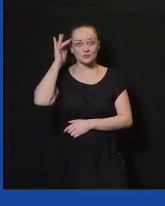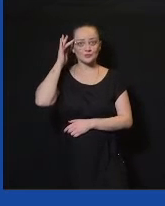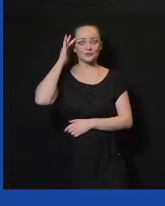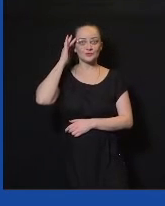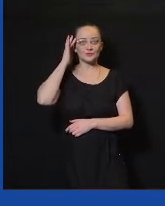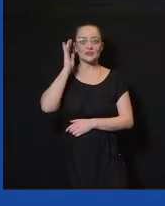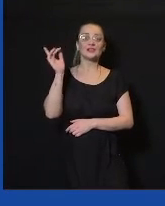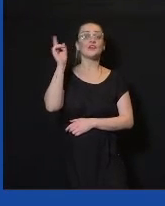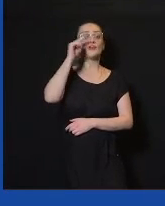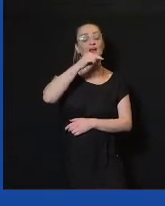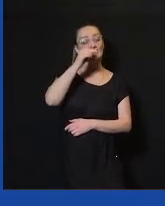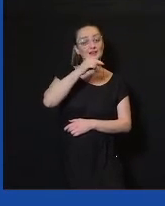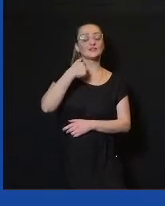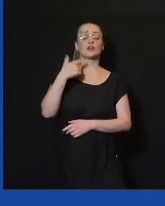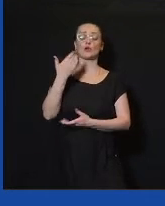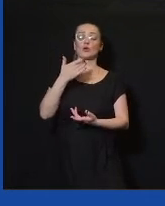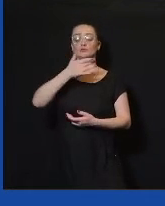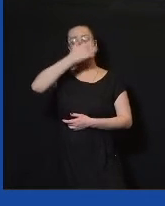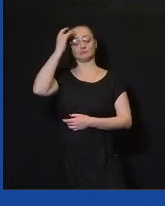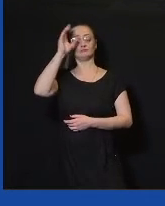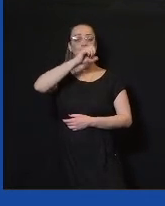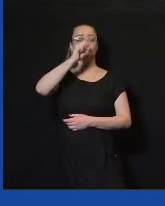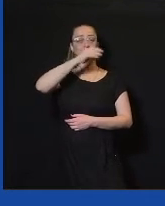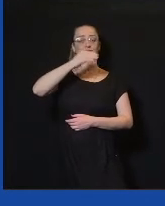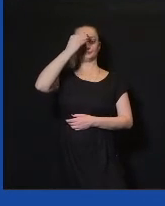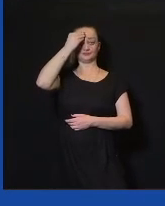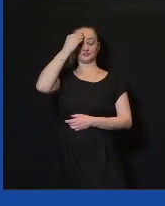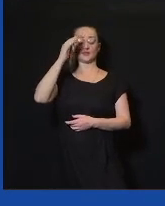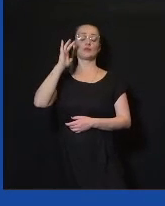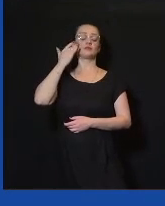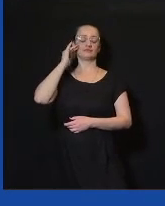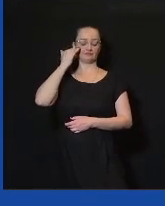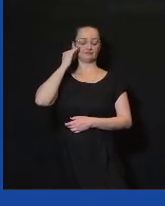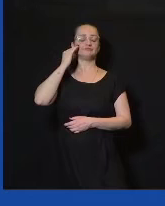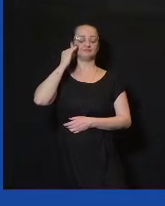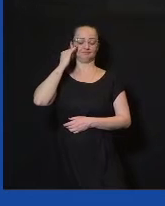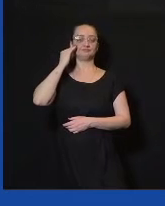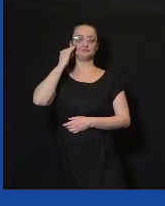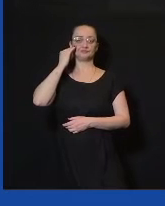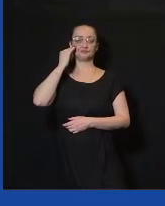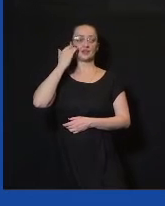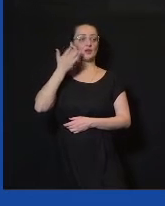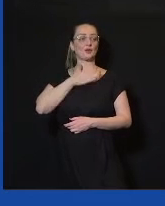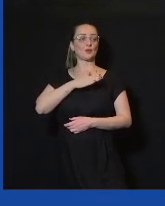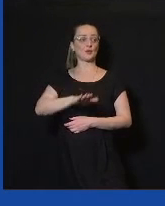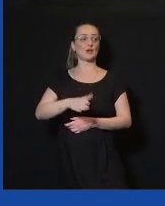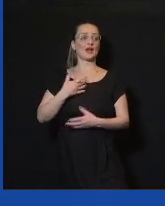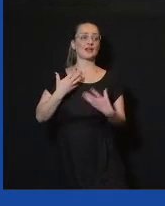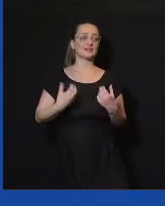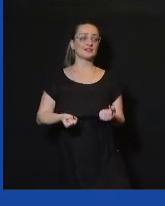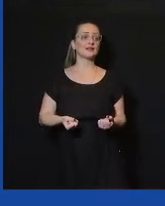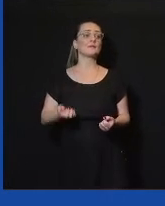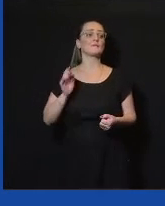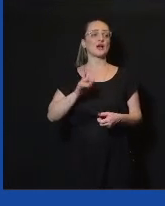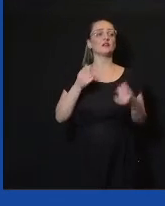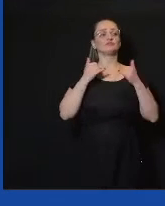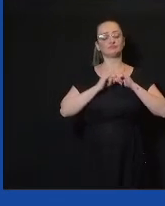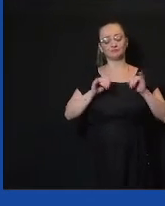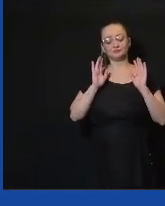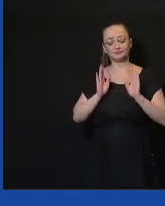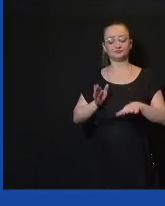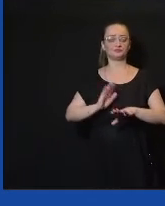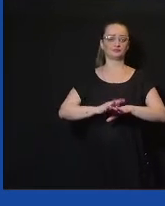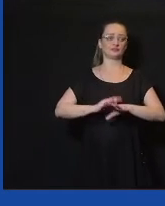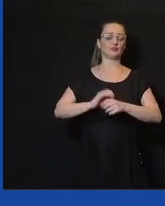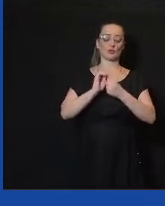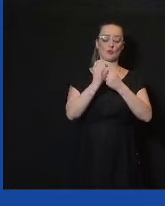nesse ponto que eles aprenderam e tem muita gente que entendeu o recado. Por mais que eles não queiram aceitar, mas o recado, o